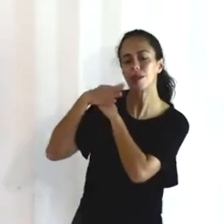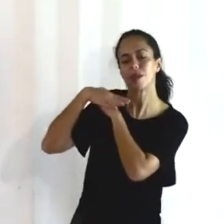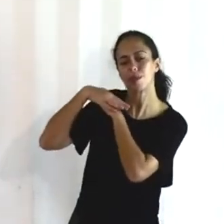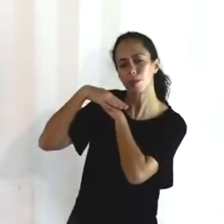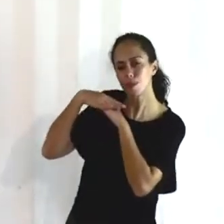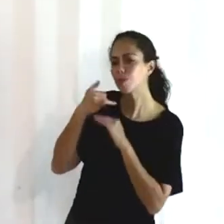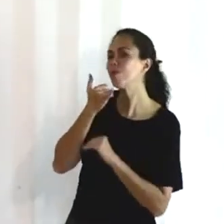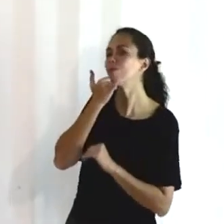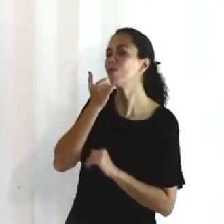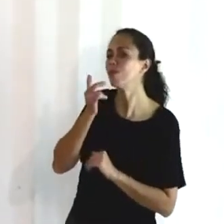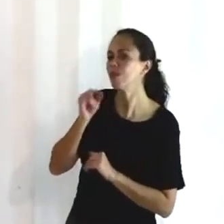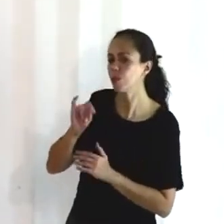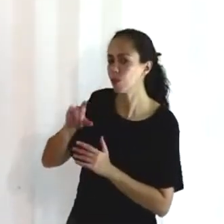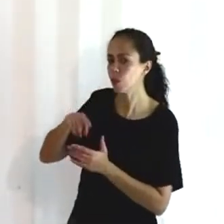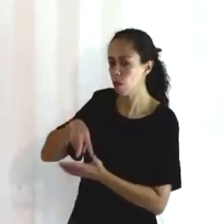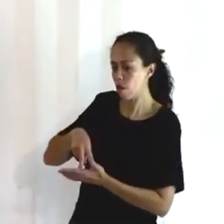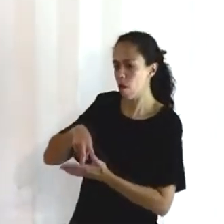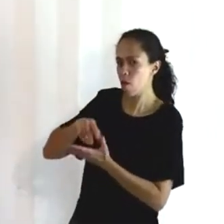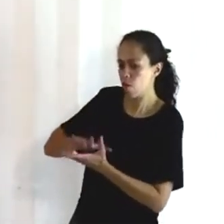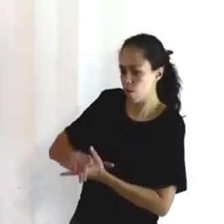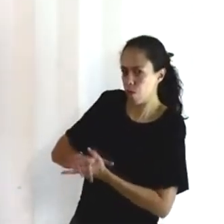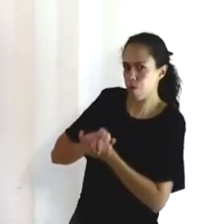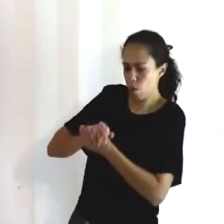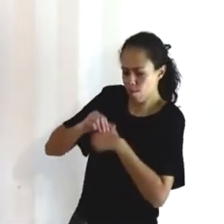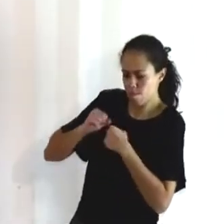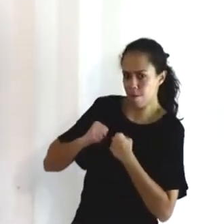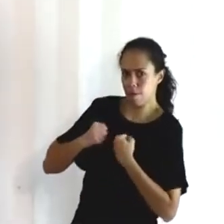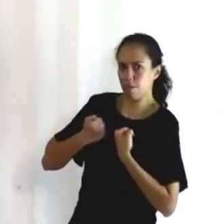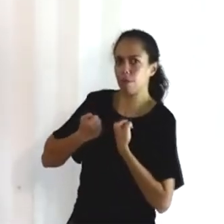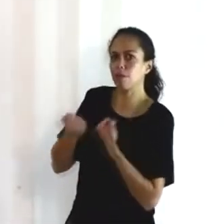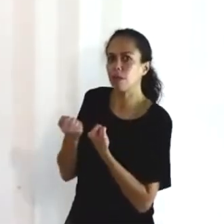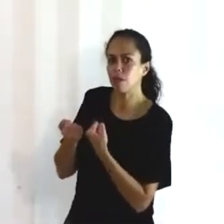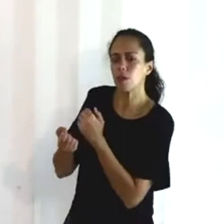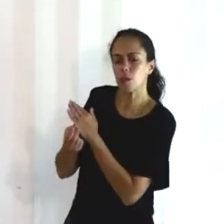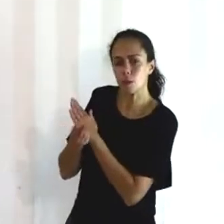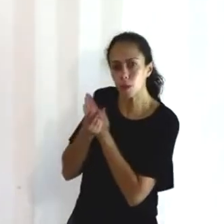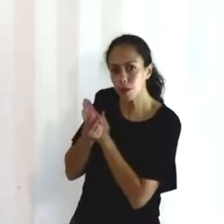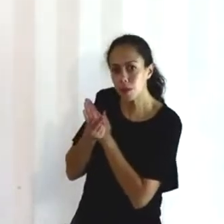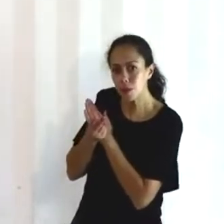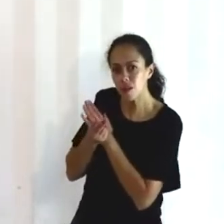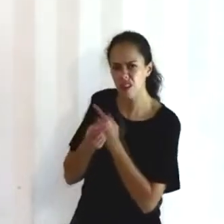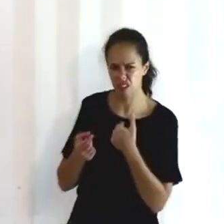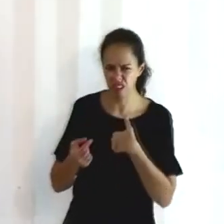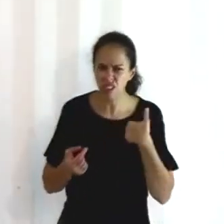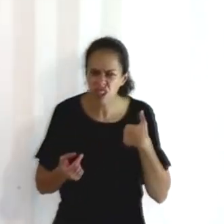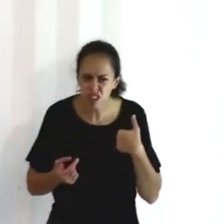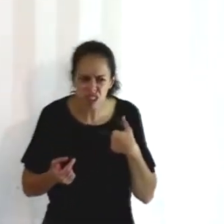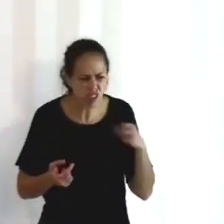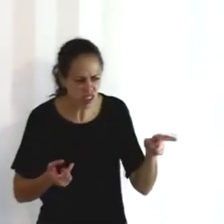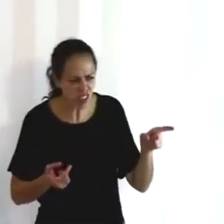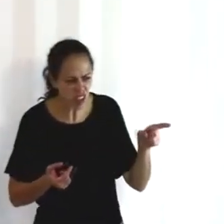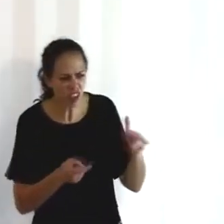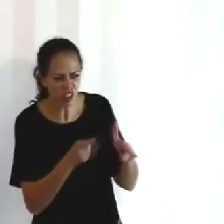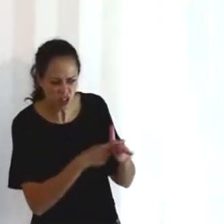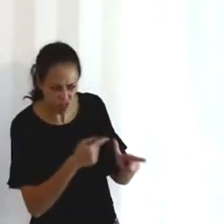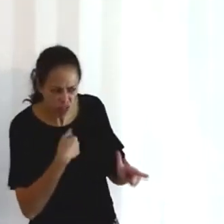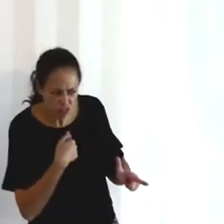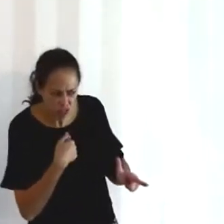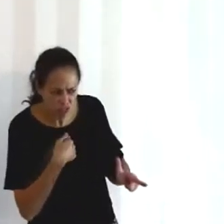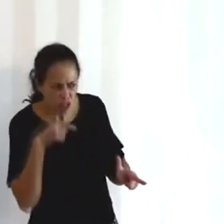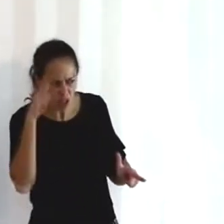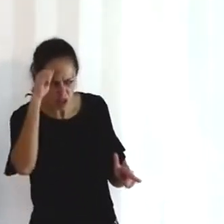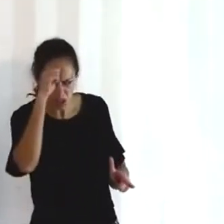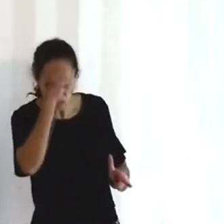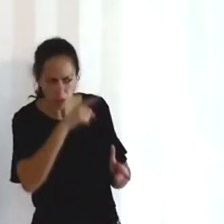perdão, de sustentação, de continuar a dar a provisão. A nossa reação às pessoas que fazem mal,